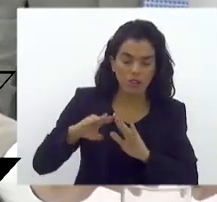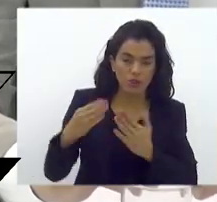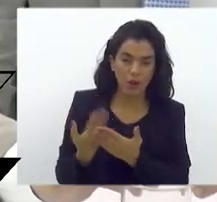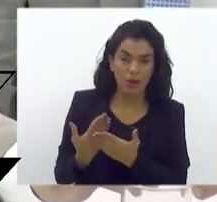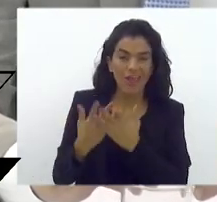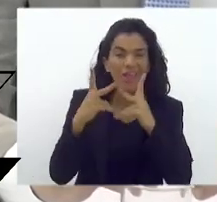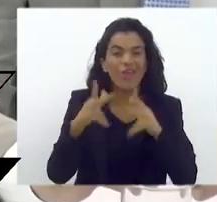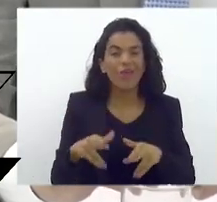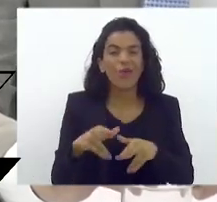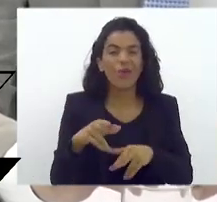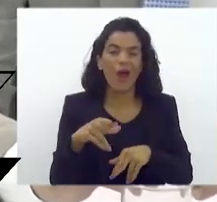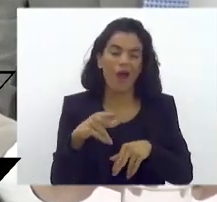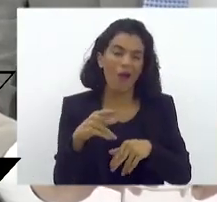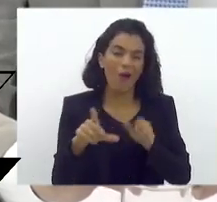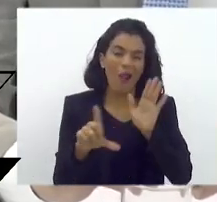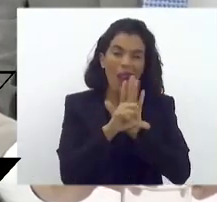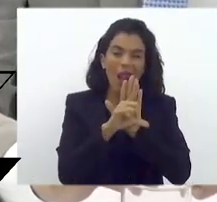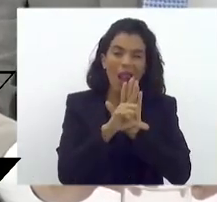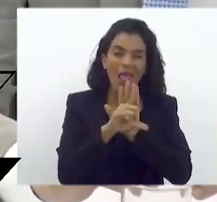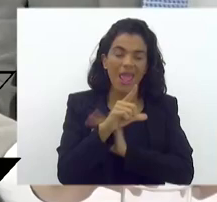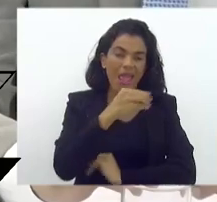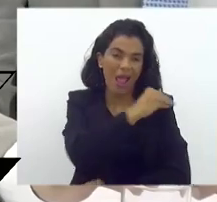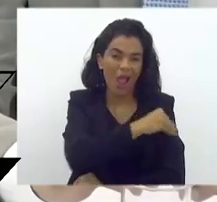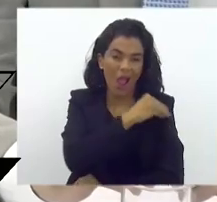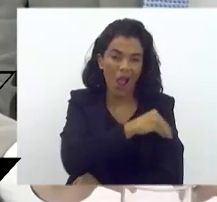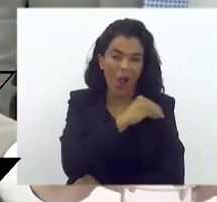Lei Seca. Os municípios podem adotar